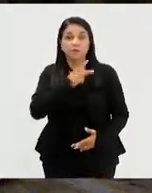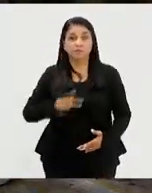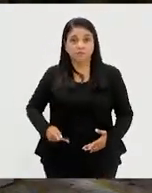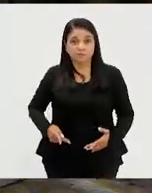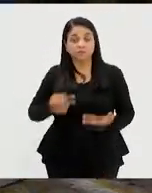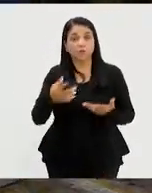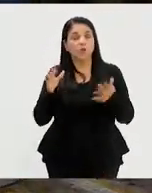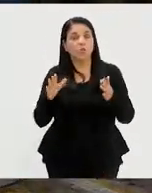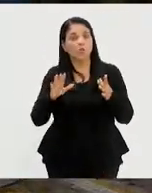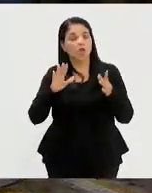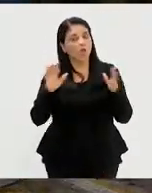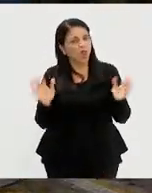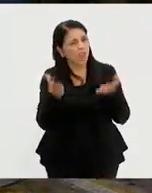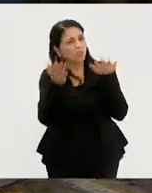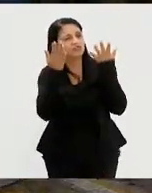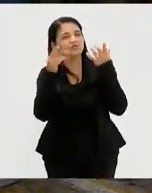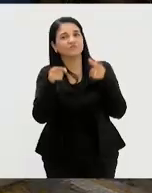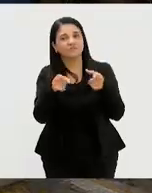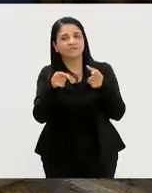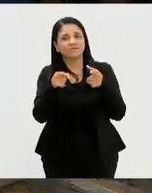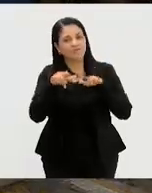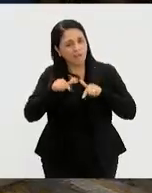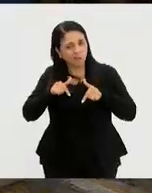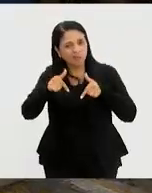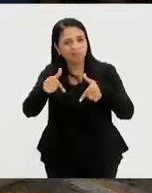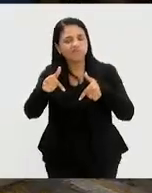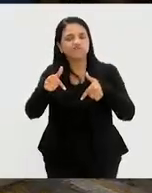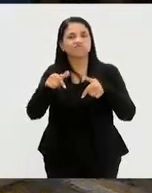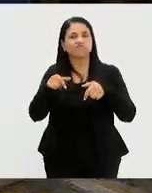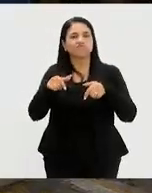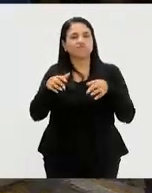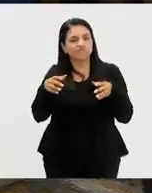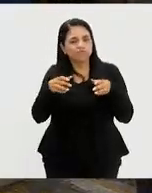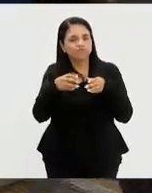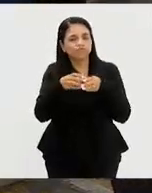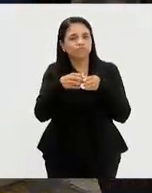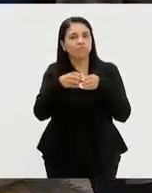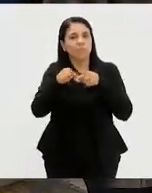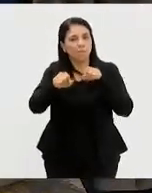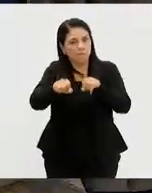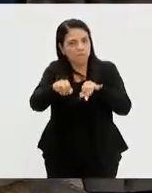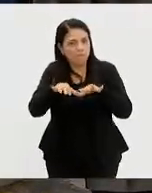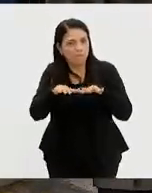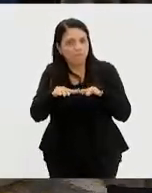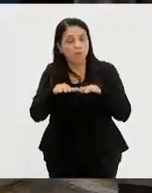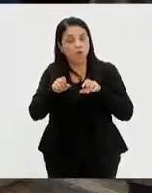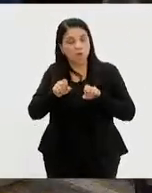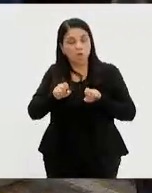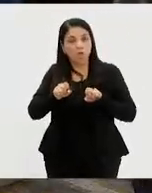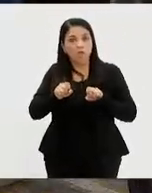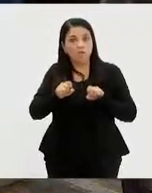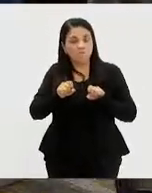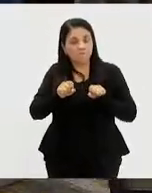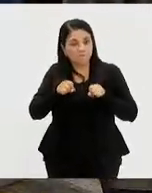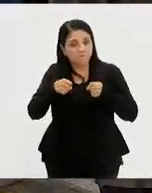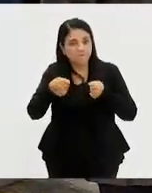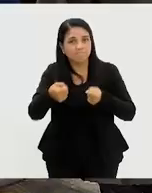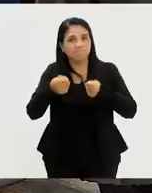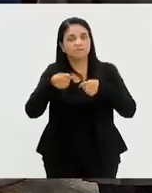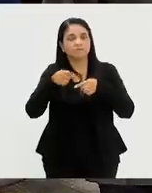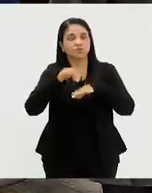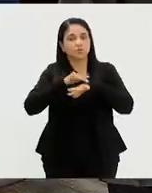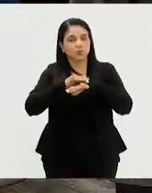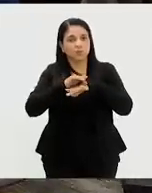elogiar muito a atuação da frente parlamentar pela em combate né as doenças raras especialmente Deputado